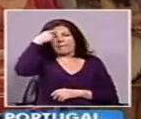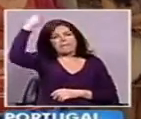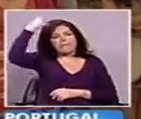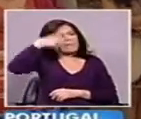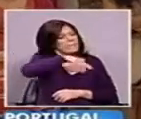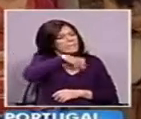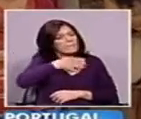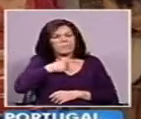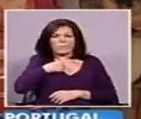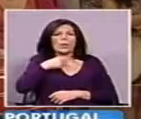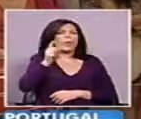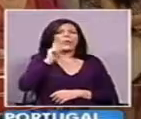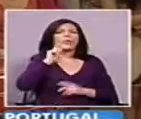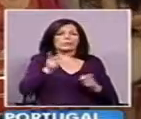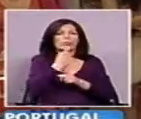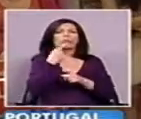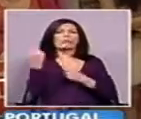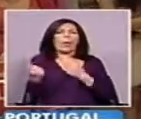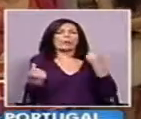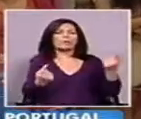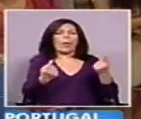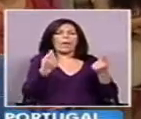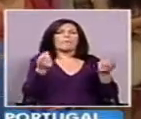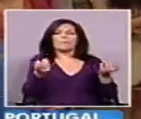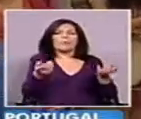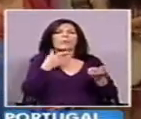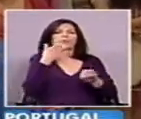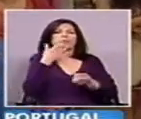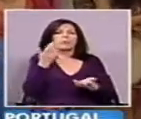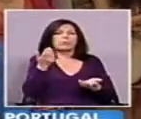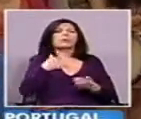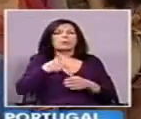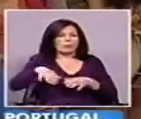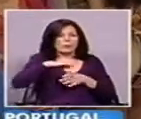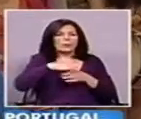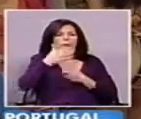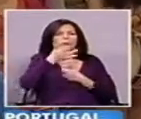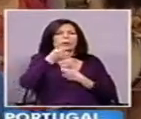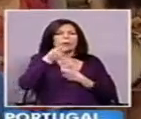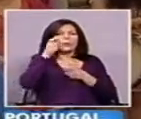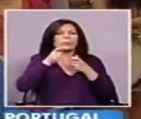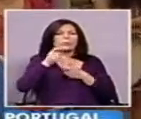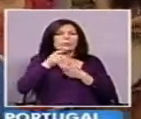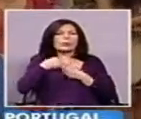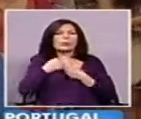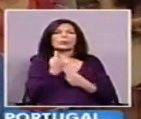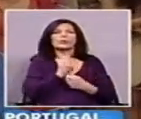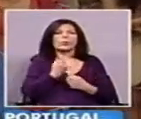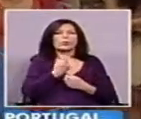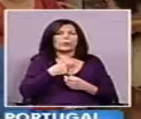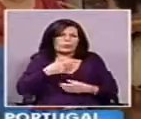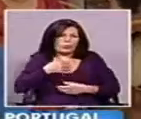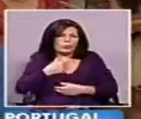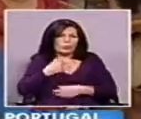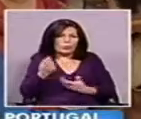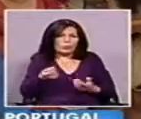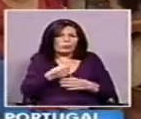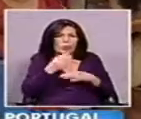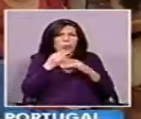era de não tocar sozinhos. Parece uma coisa absurda, porque somos 150 pessoas, não sozinhos, pobrezinhos,